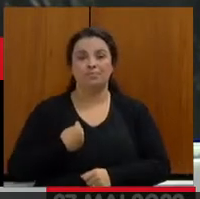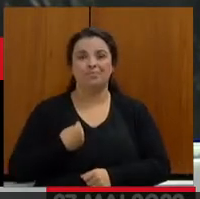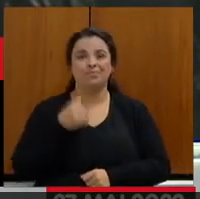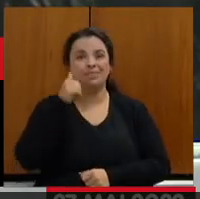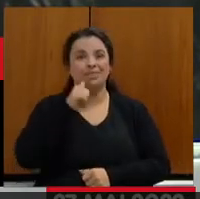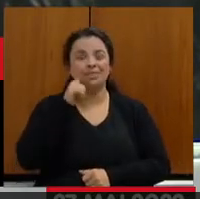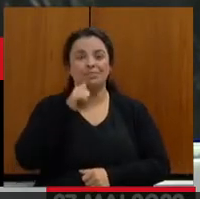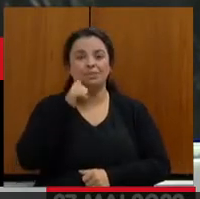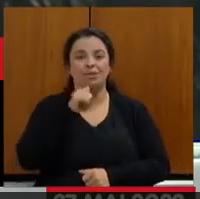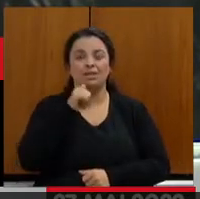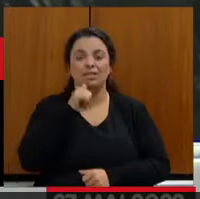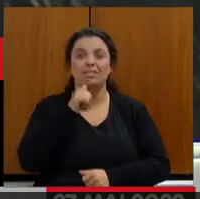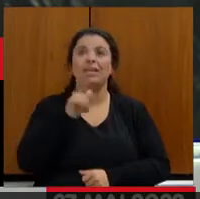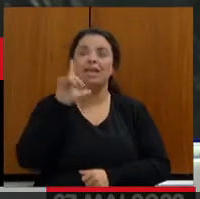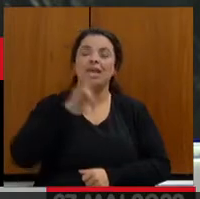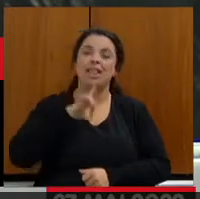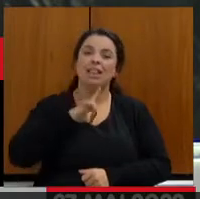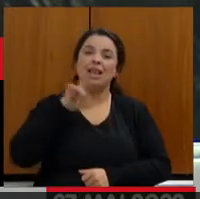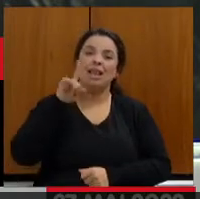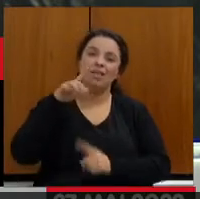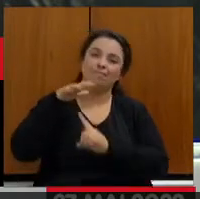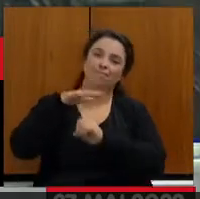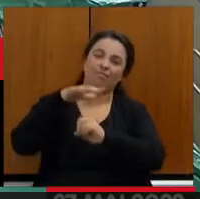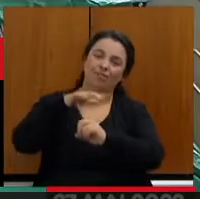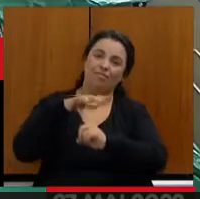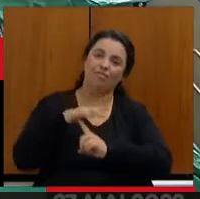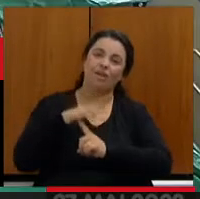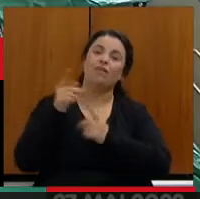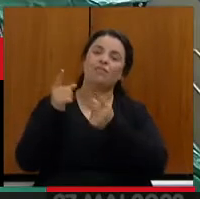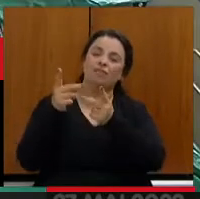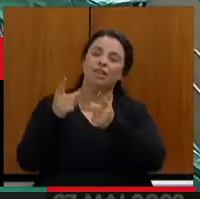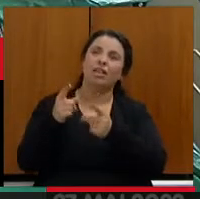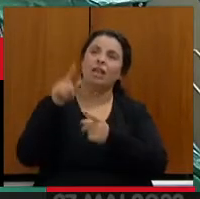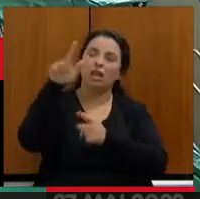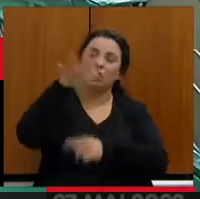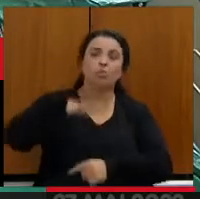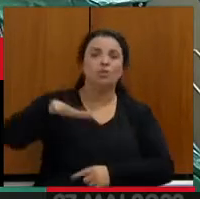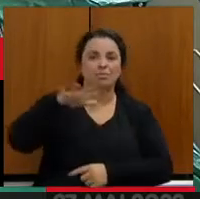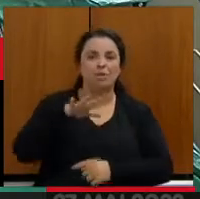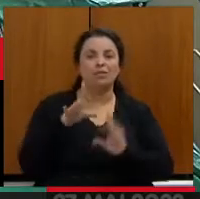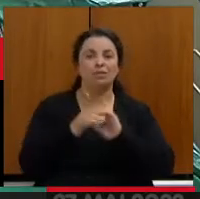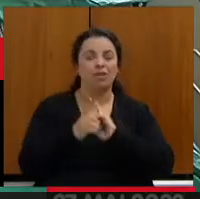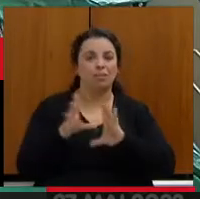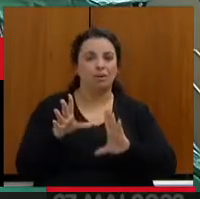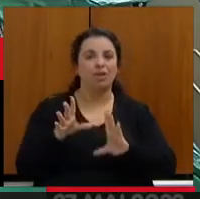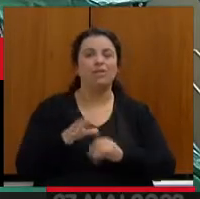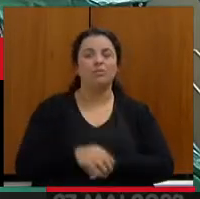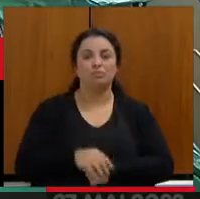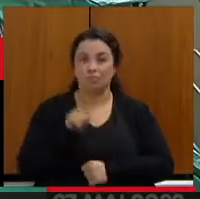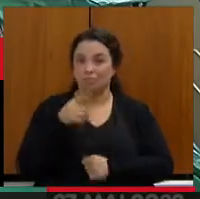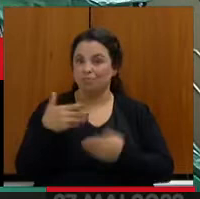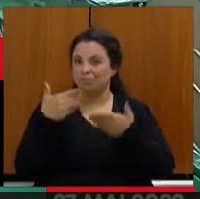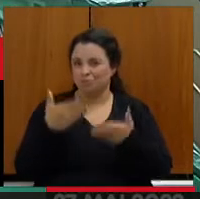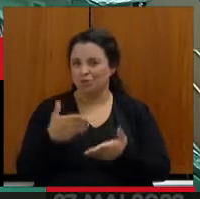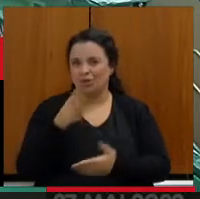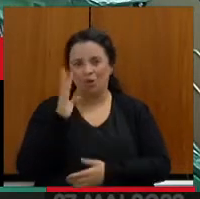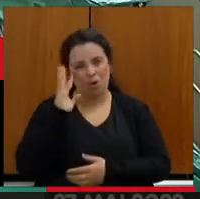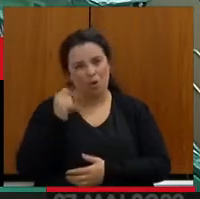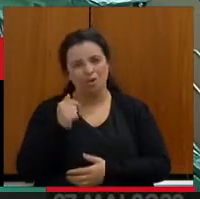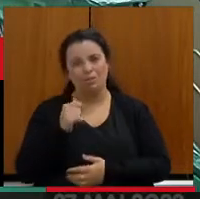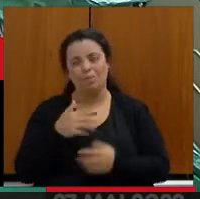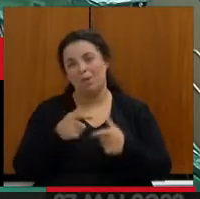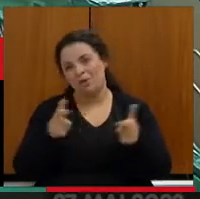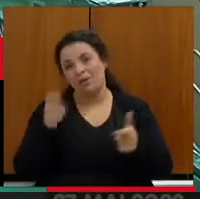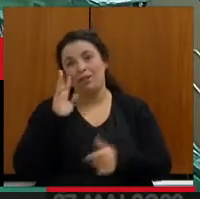que estão expondo na feira mulheres de Minas ali no nosso espaço democrático quando você chegaram acredito que a maioria de